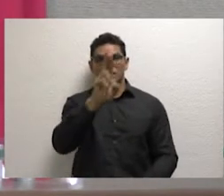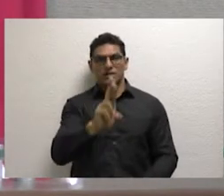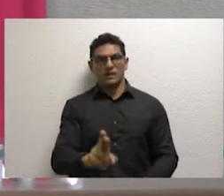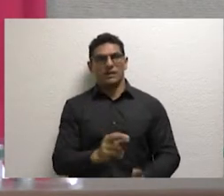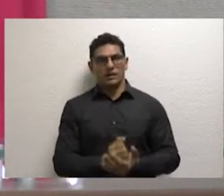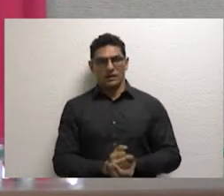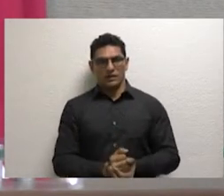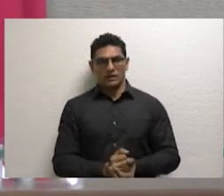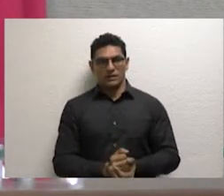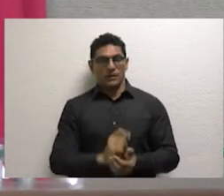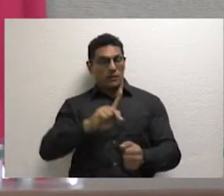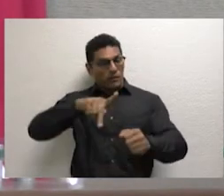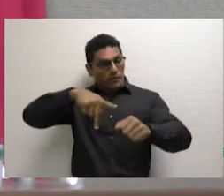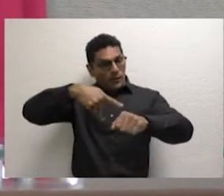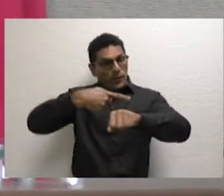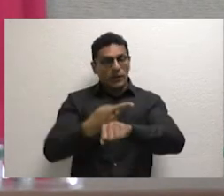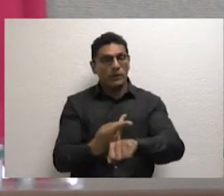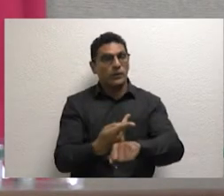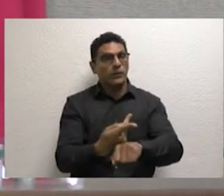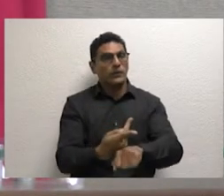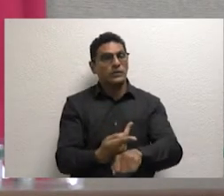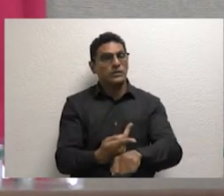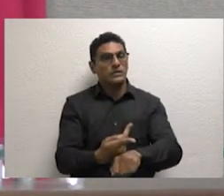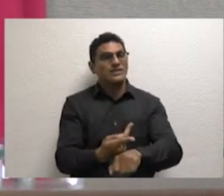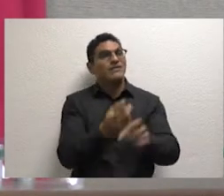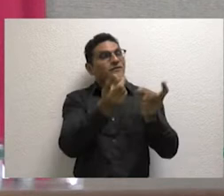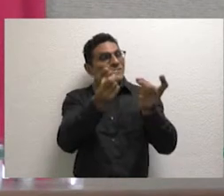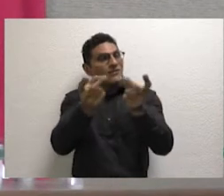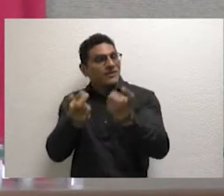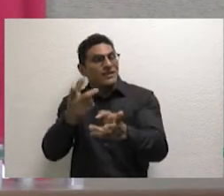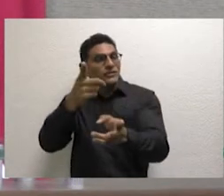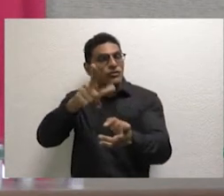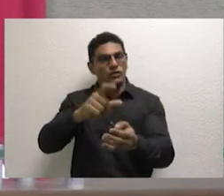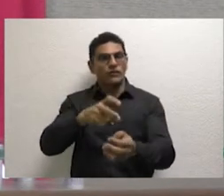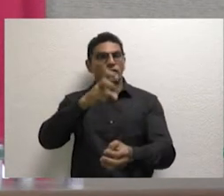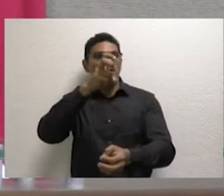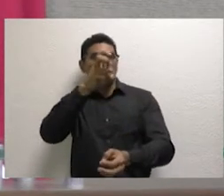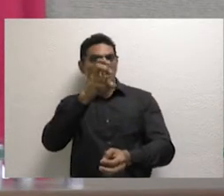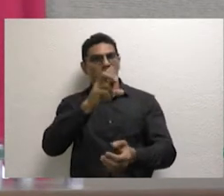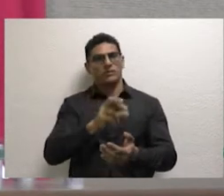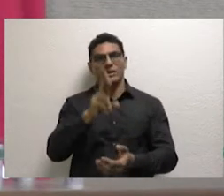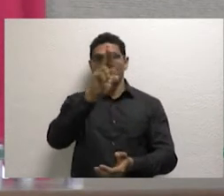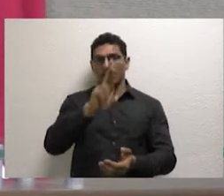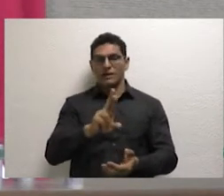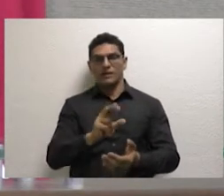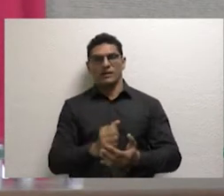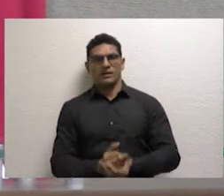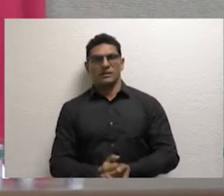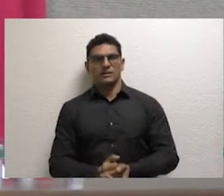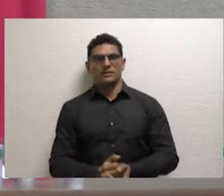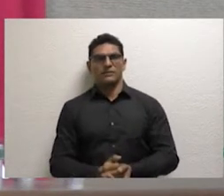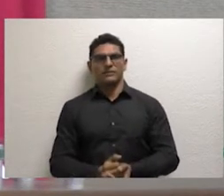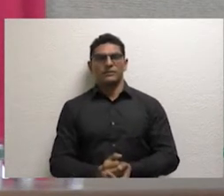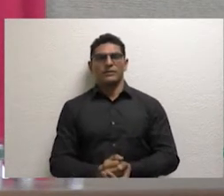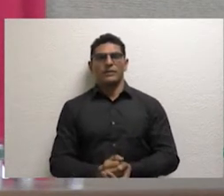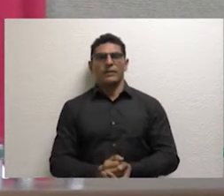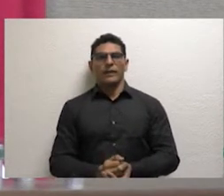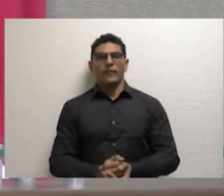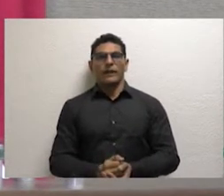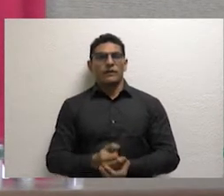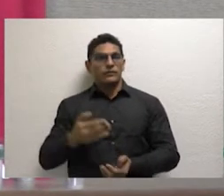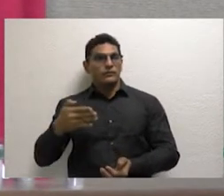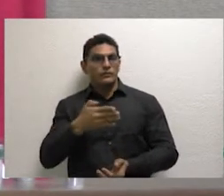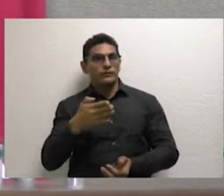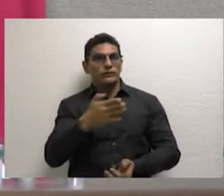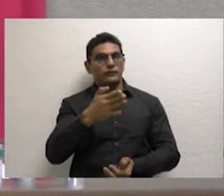ser comercializado. Desses R$,00, R$,00 do preço dele é o preço, é o custo que o piscicultor tem